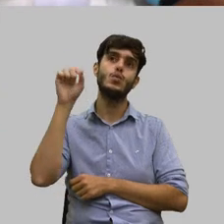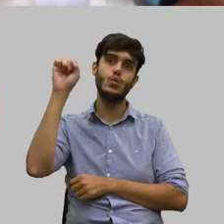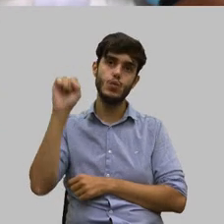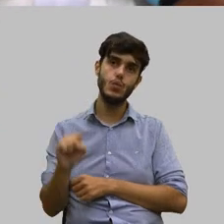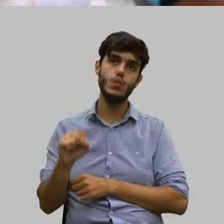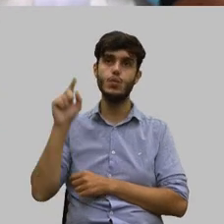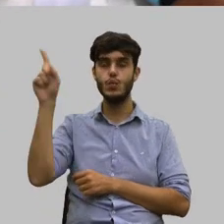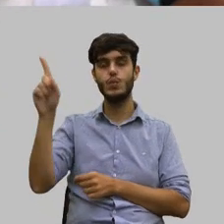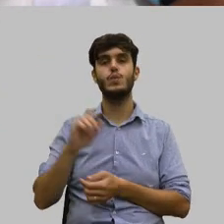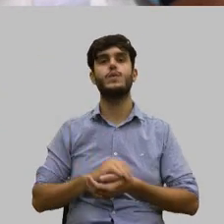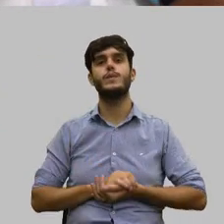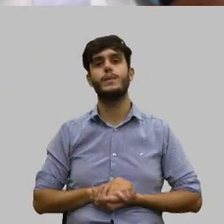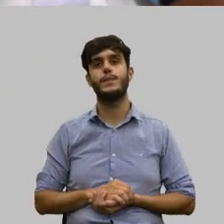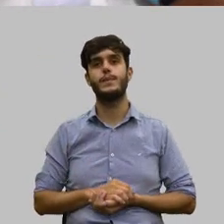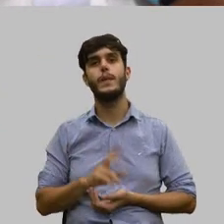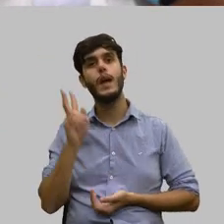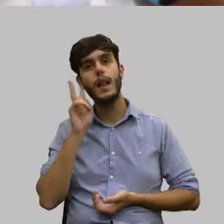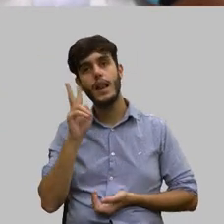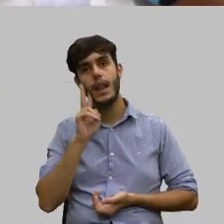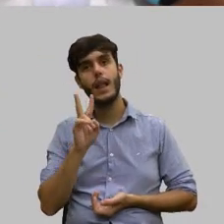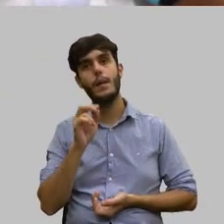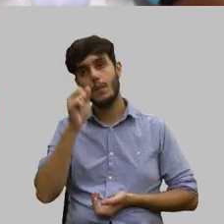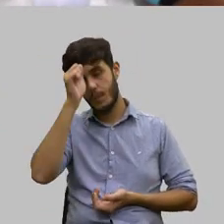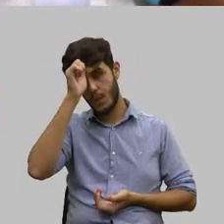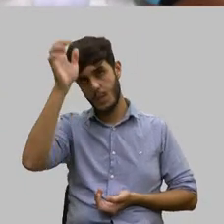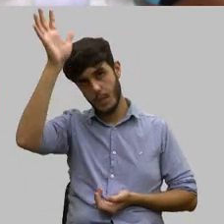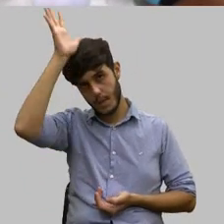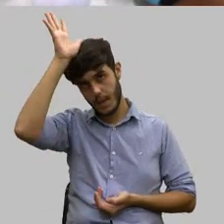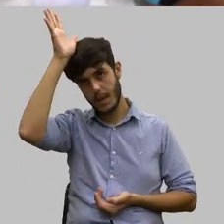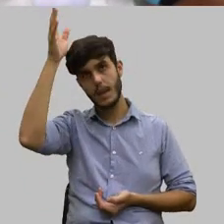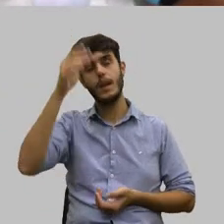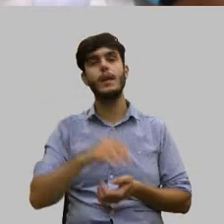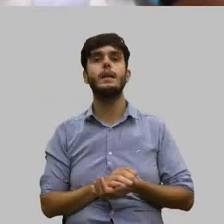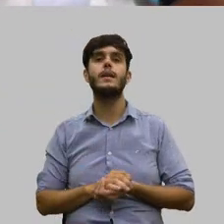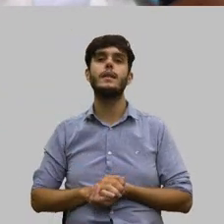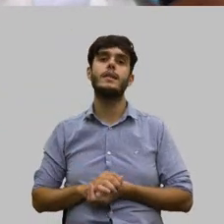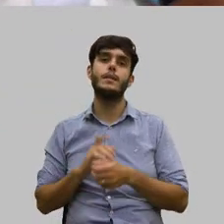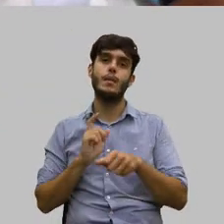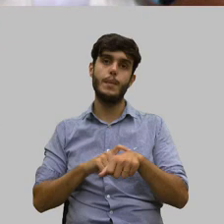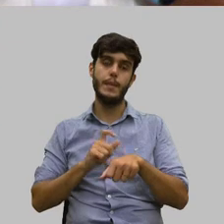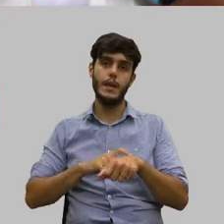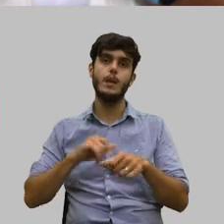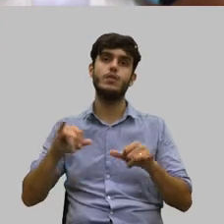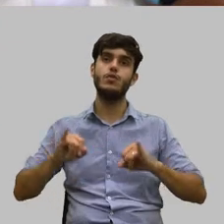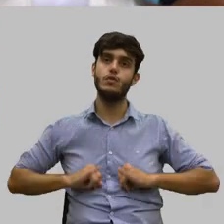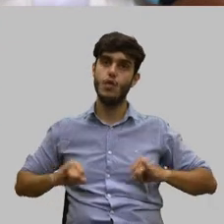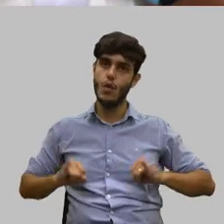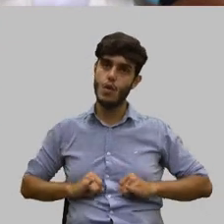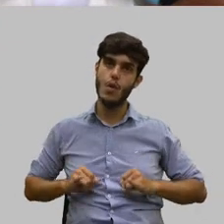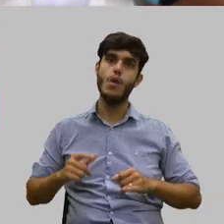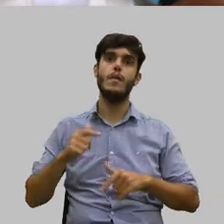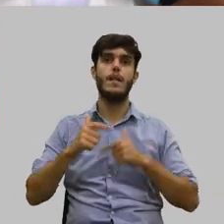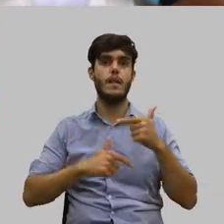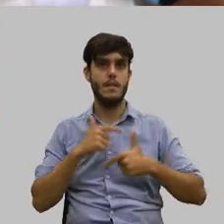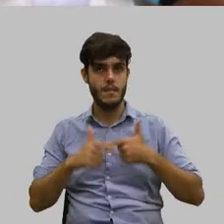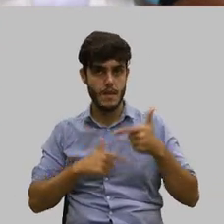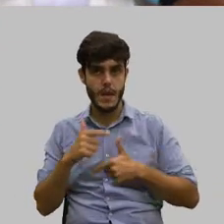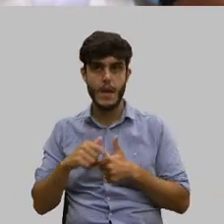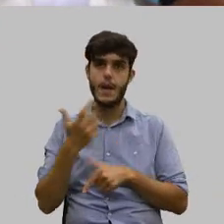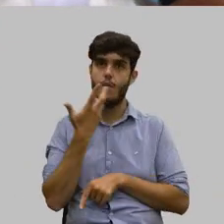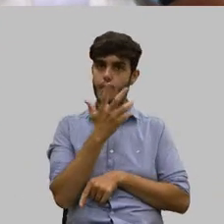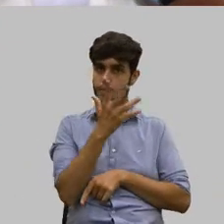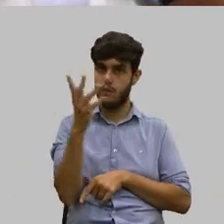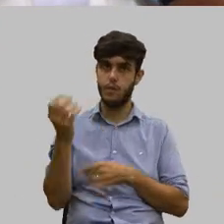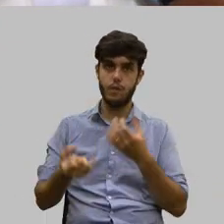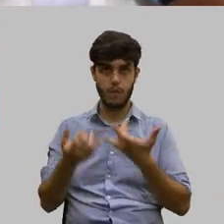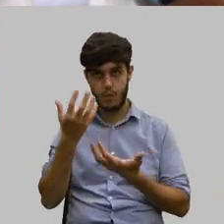compatriotas lembrem-se do bombeiro os momentos de agruras os momentos que eles estão dentro do incêndio Florestal